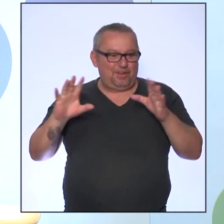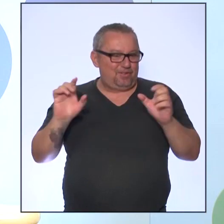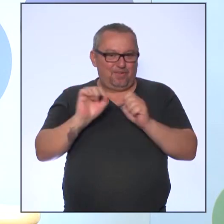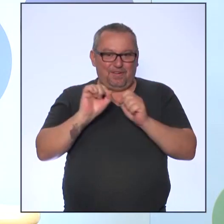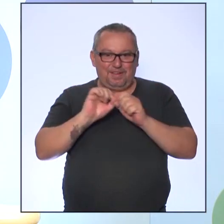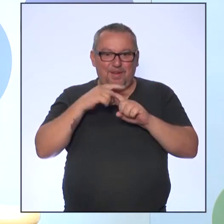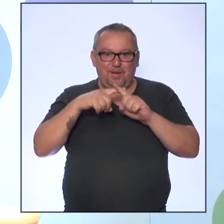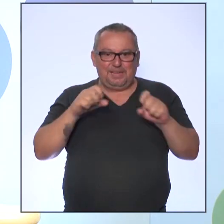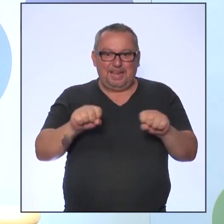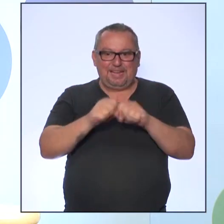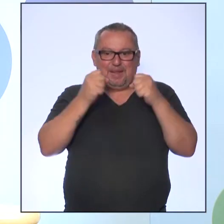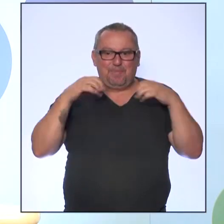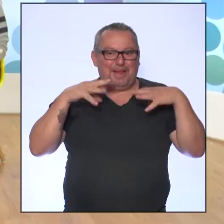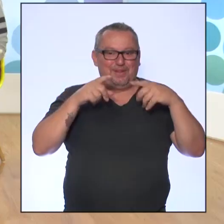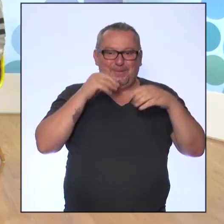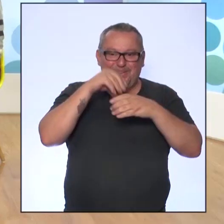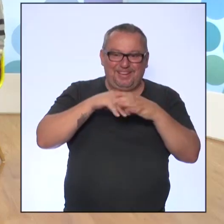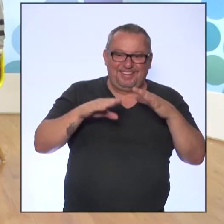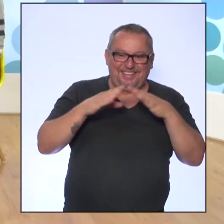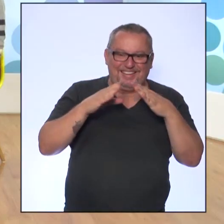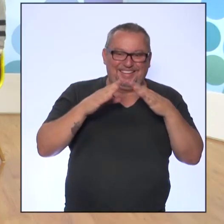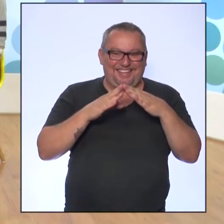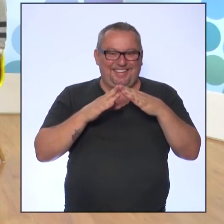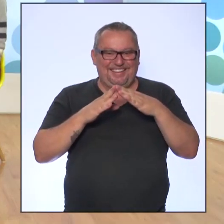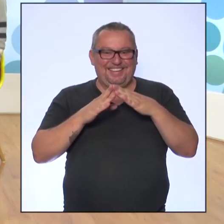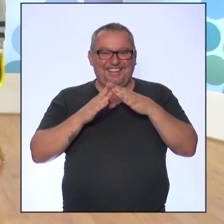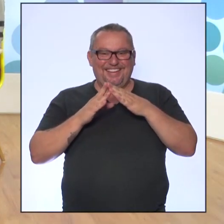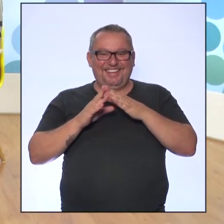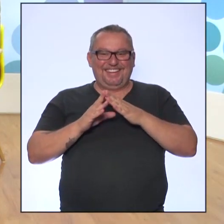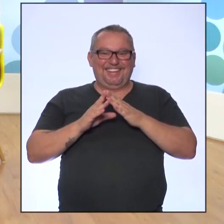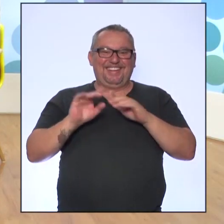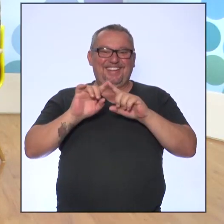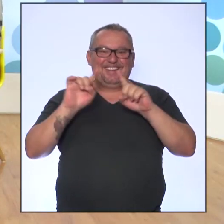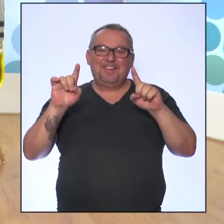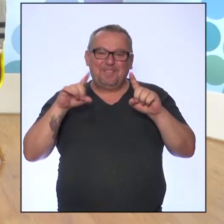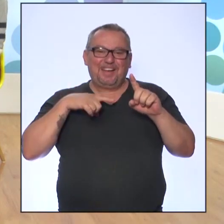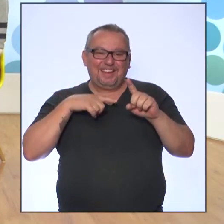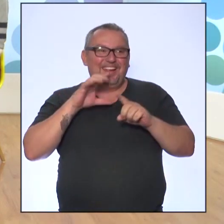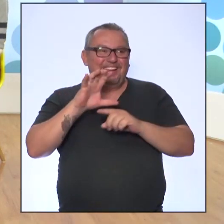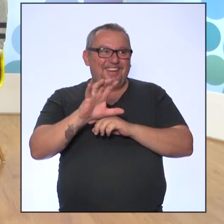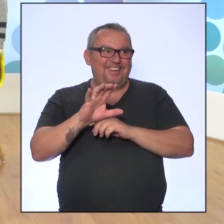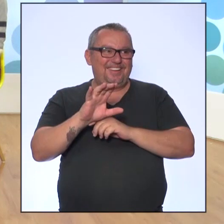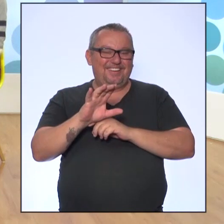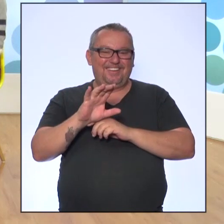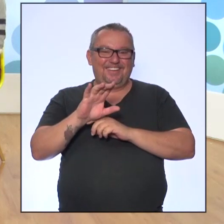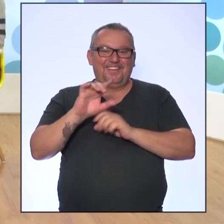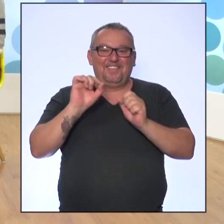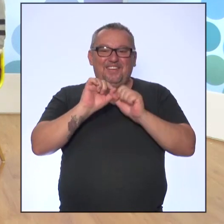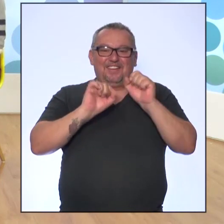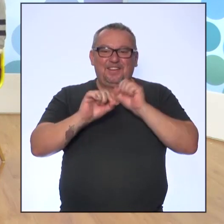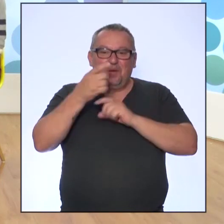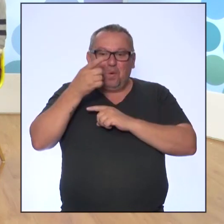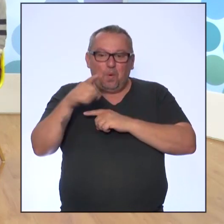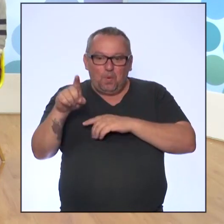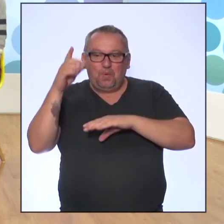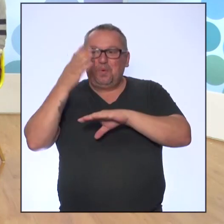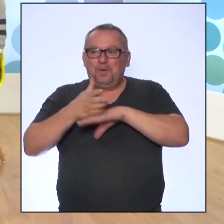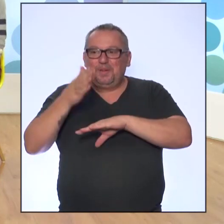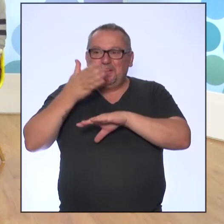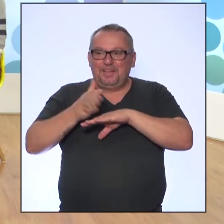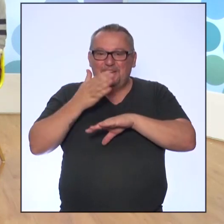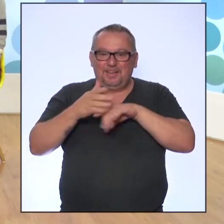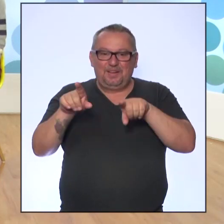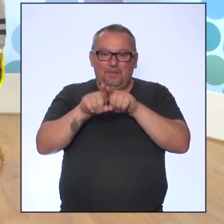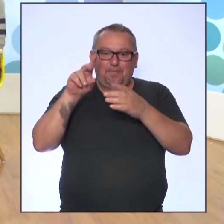ia quebrar tudo aqui em casa. Mas tá por aí. E falando também que o último exercício de